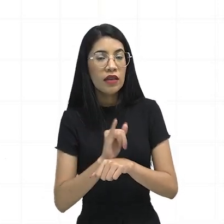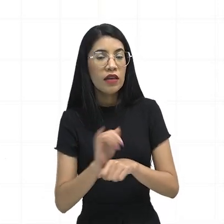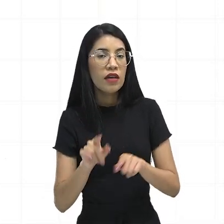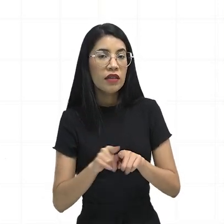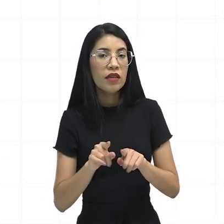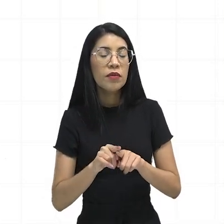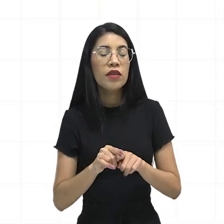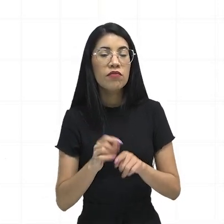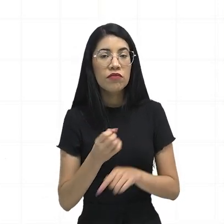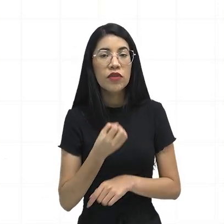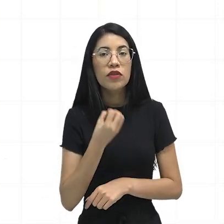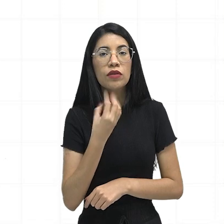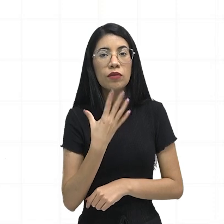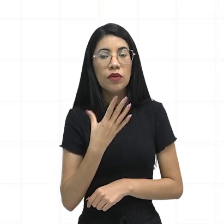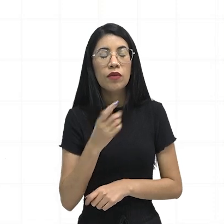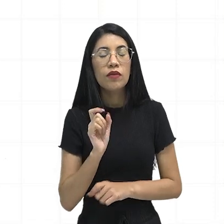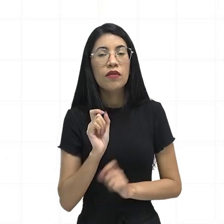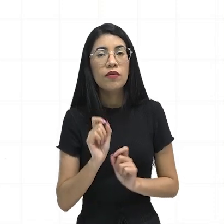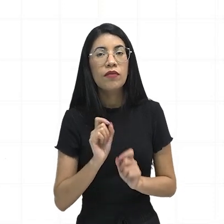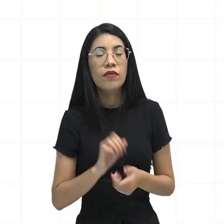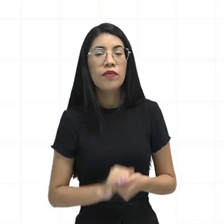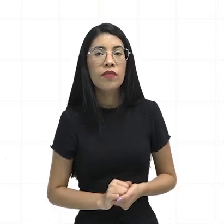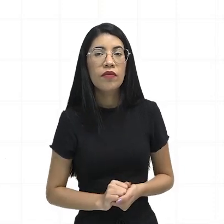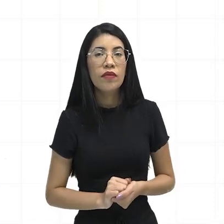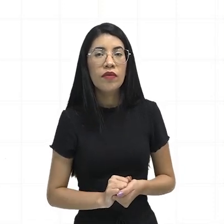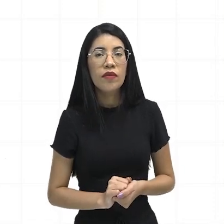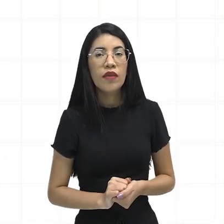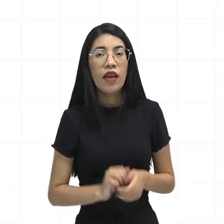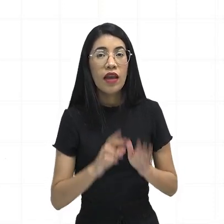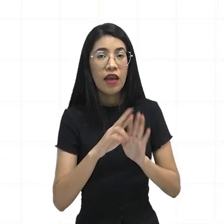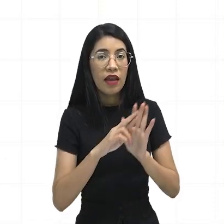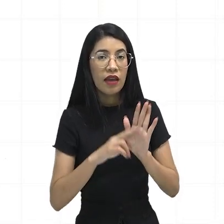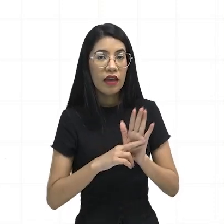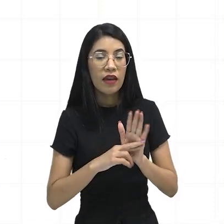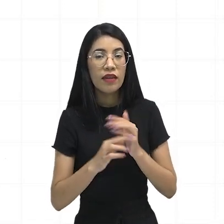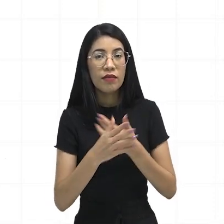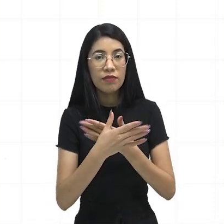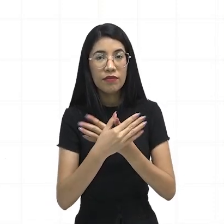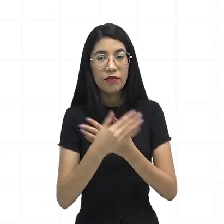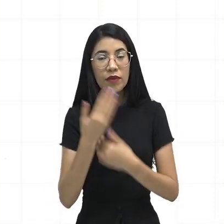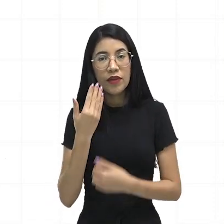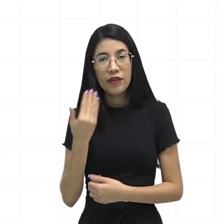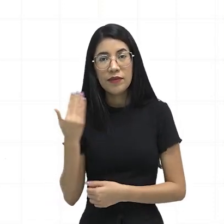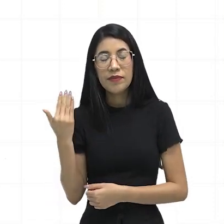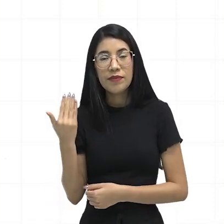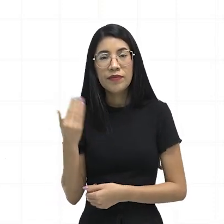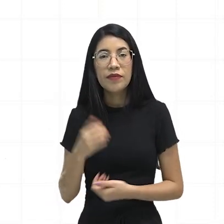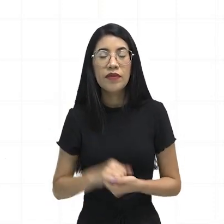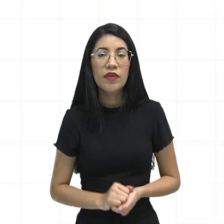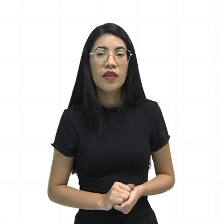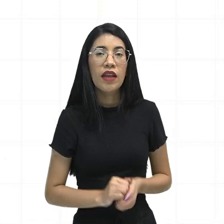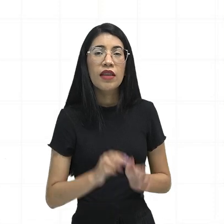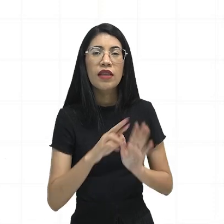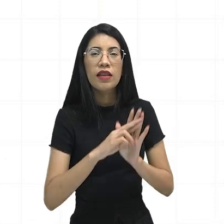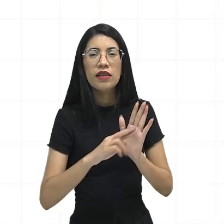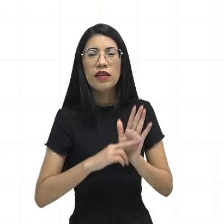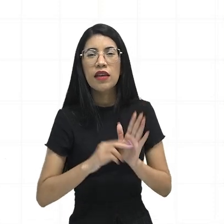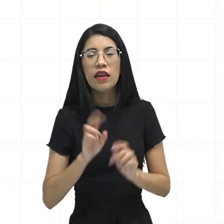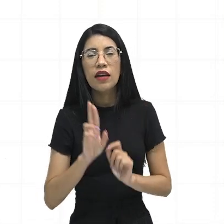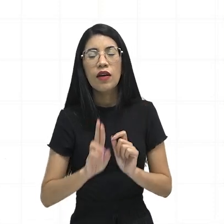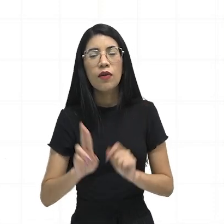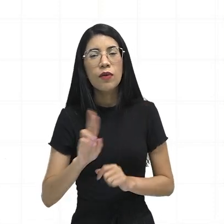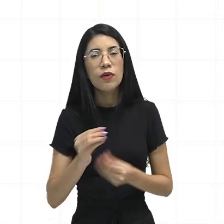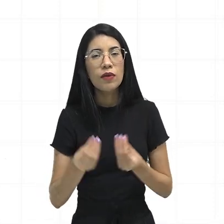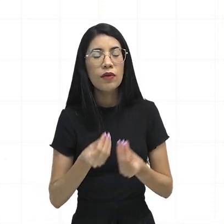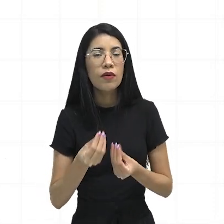legal, que é a chamada regra da borboleta. Onde, nessa regra da borboleta,